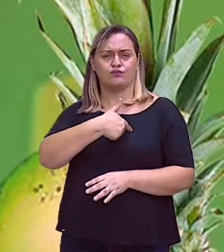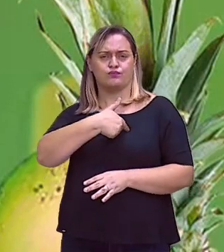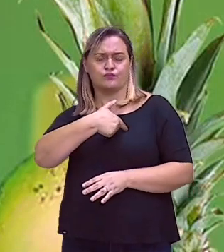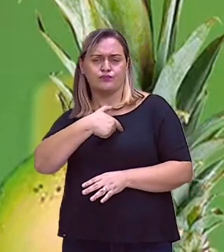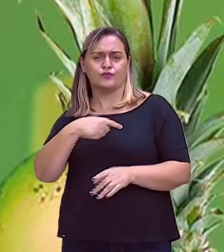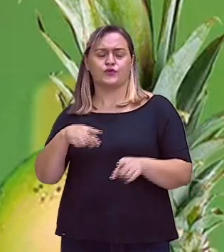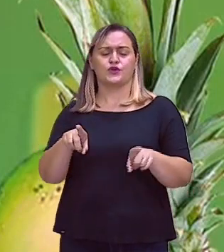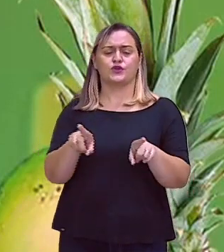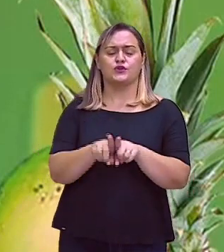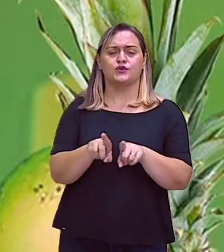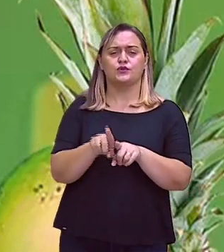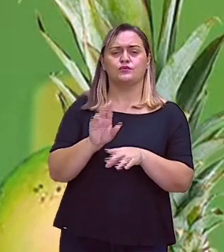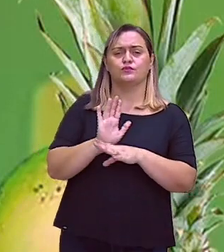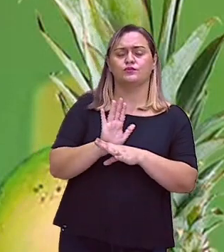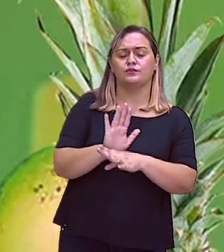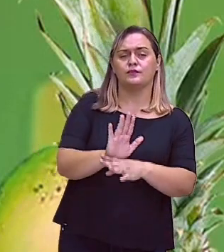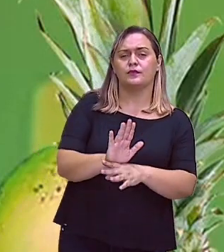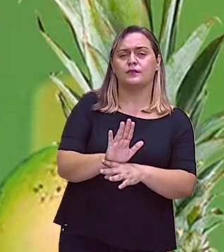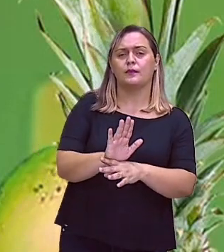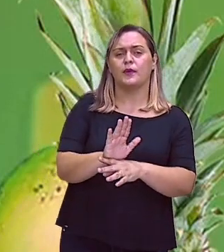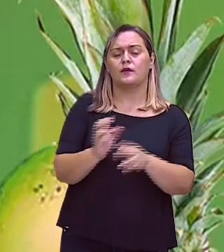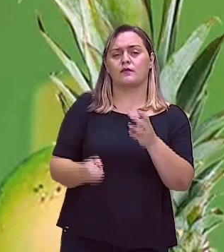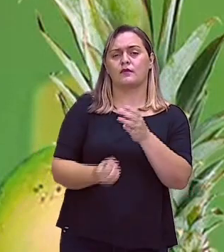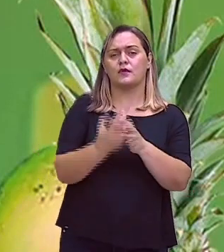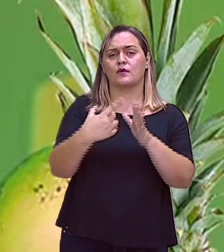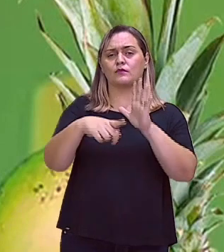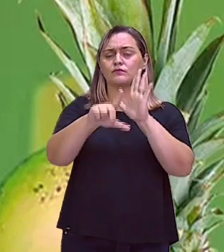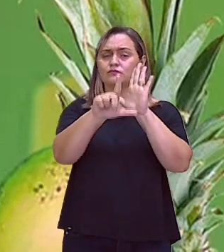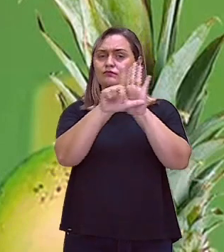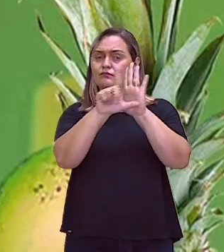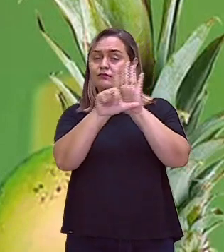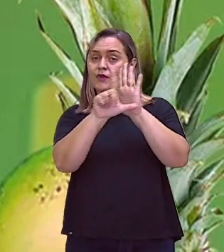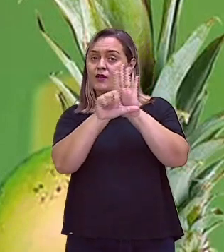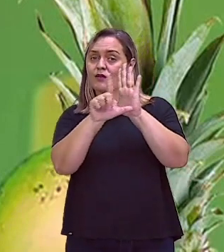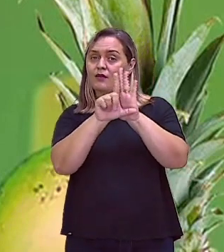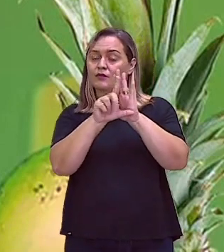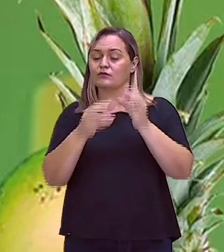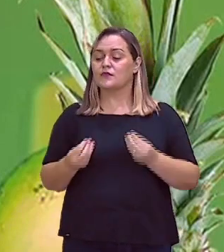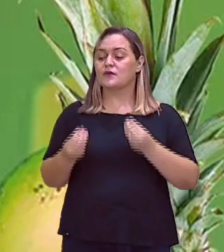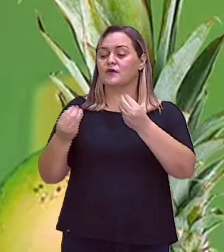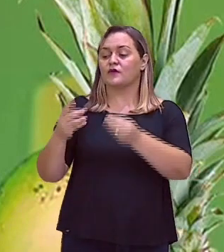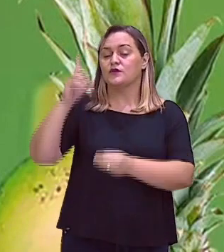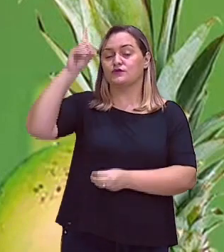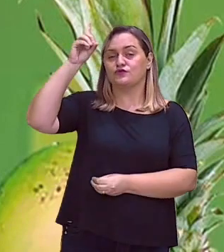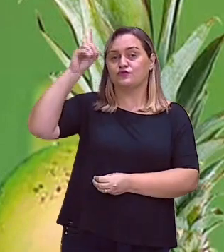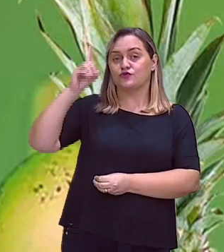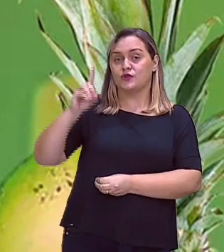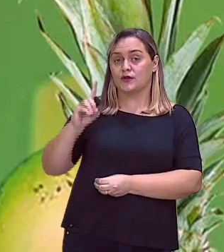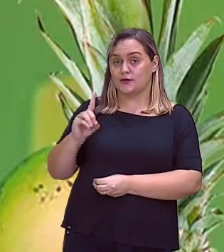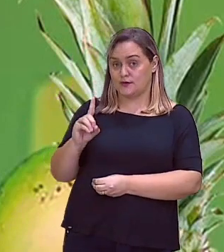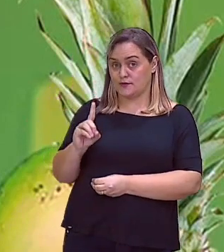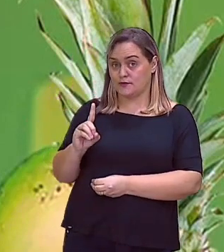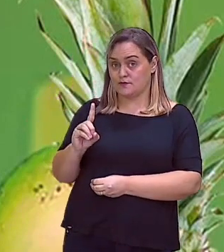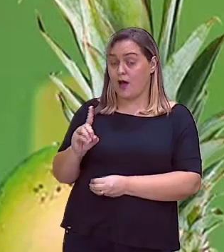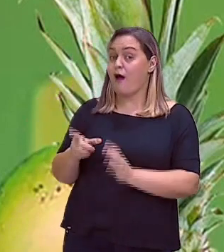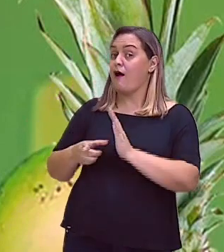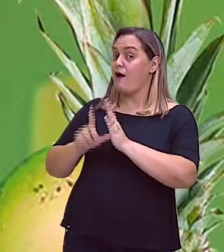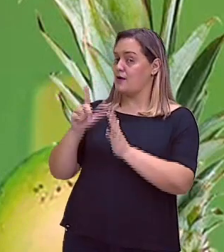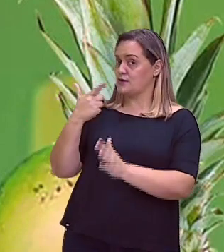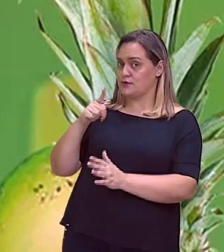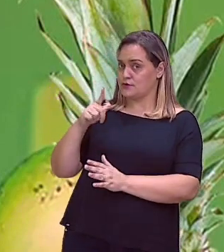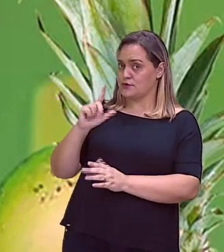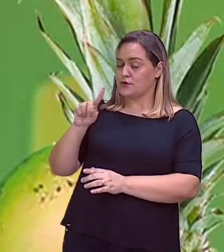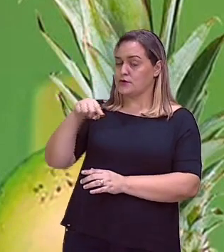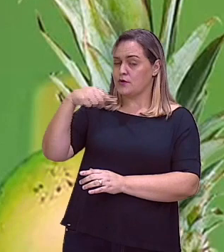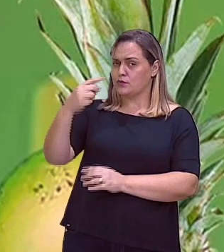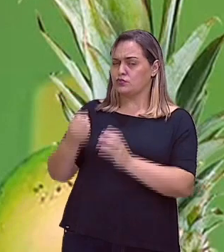foco a criação de uma legislação que concedia direitos até então inexistentes para a classe